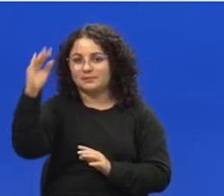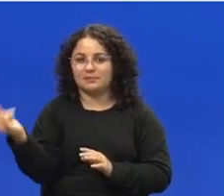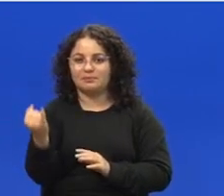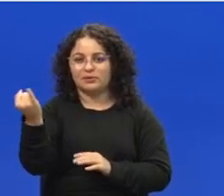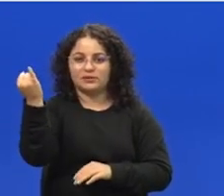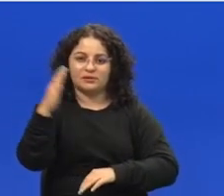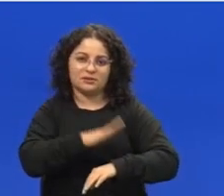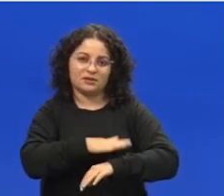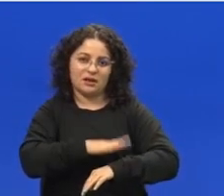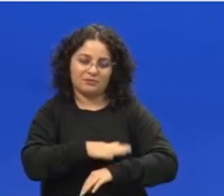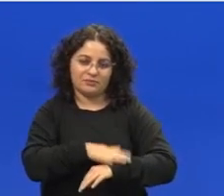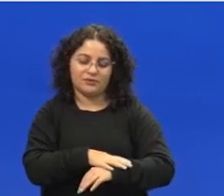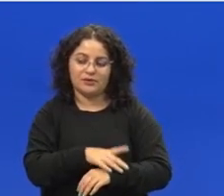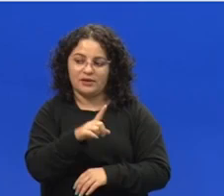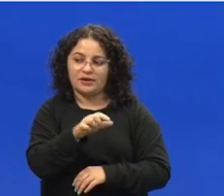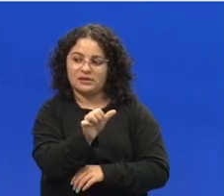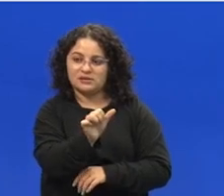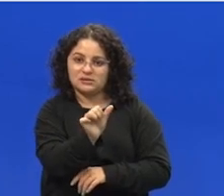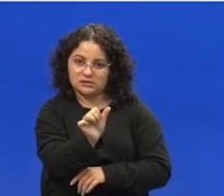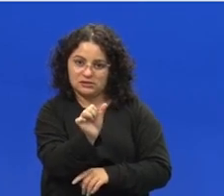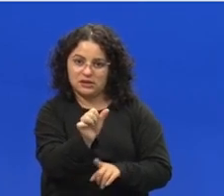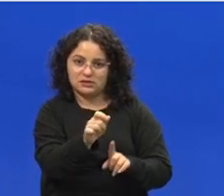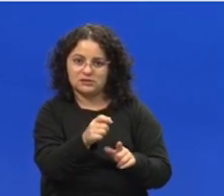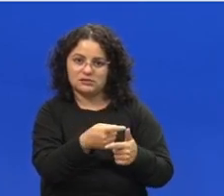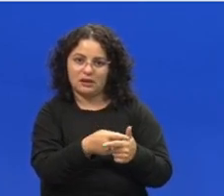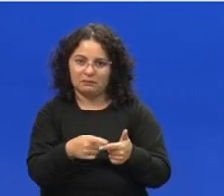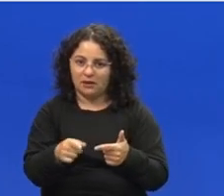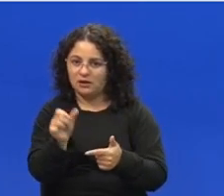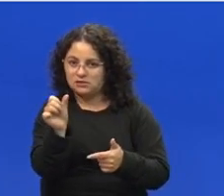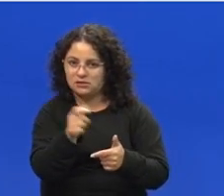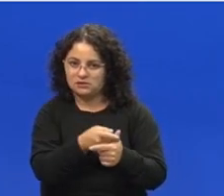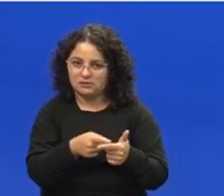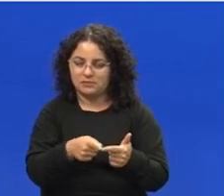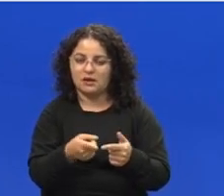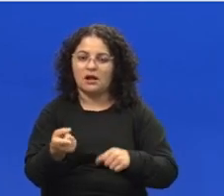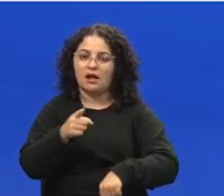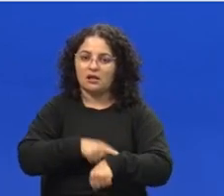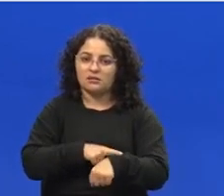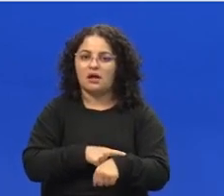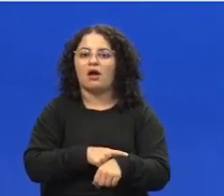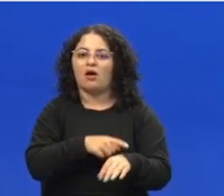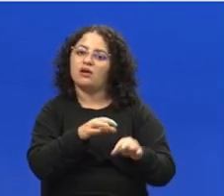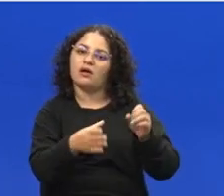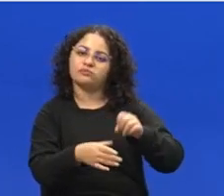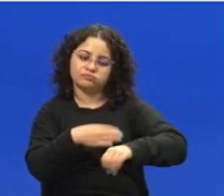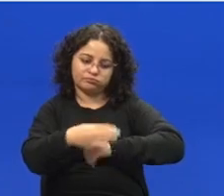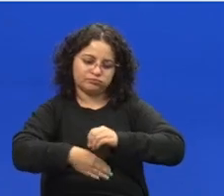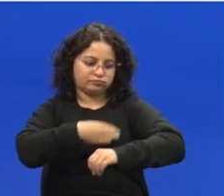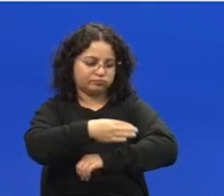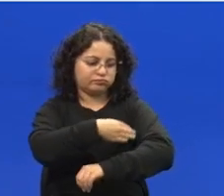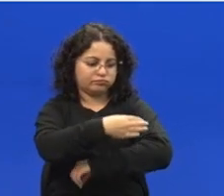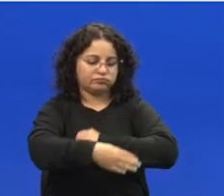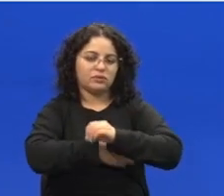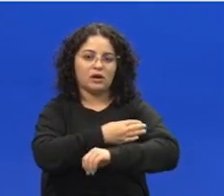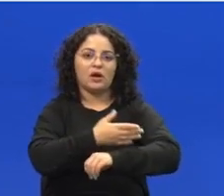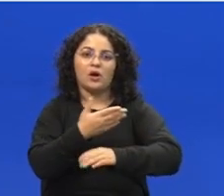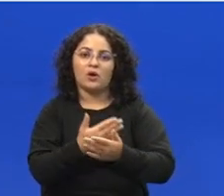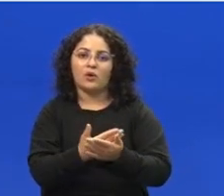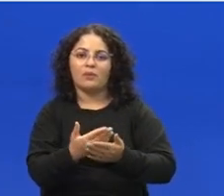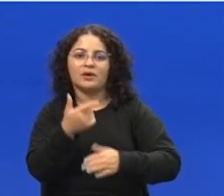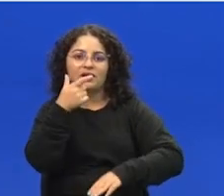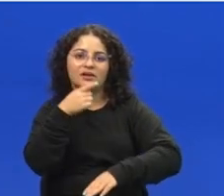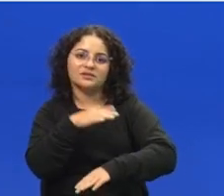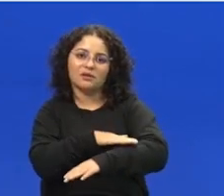cicatrização? Que são 6 semanas. Em 6 semanas, durante o nosso processo de reparo, é quando eu tenho a formação do calo